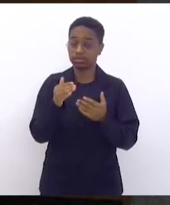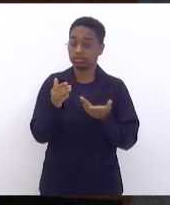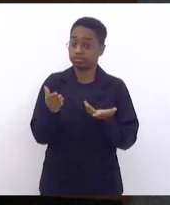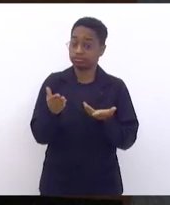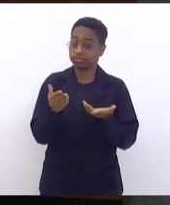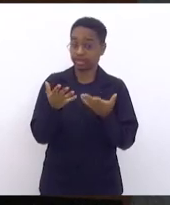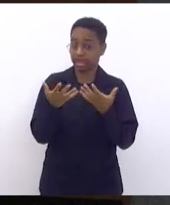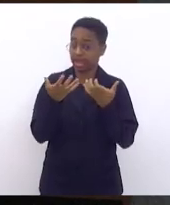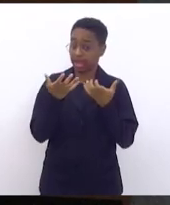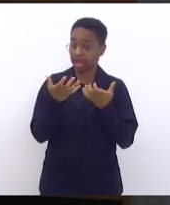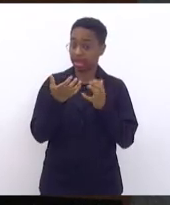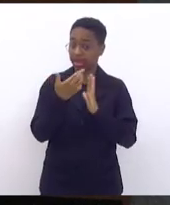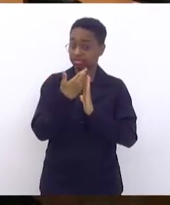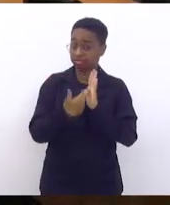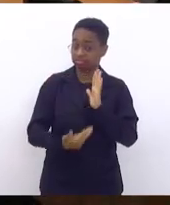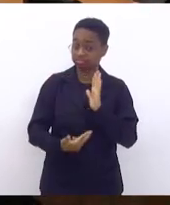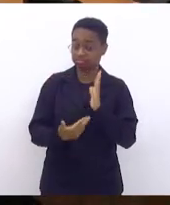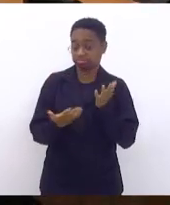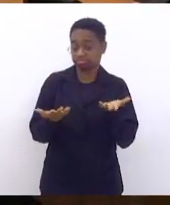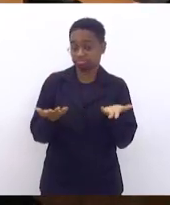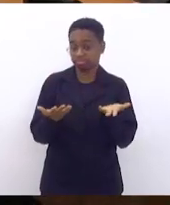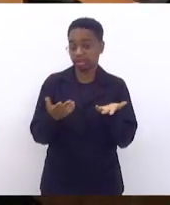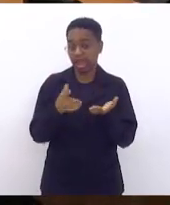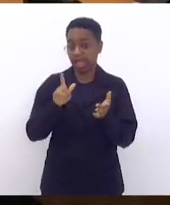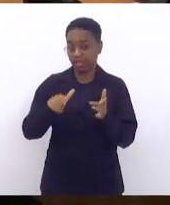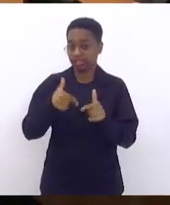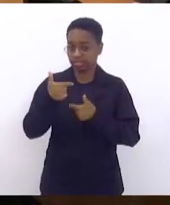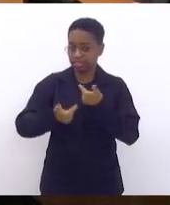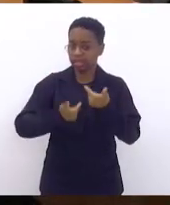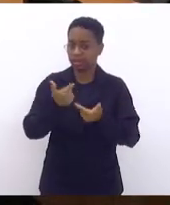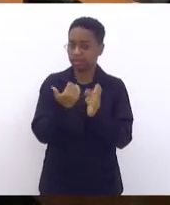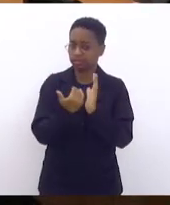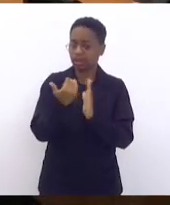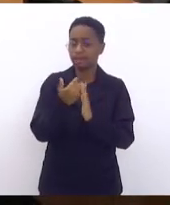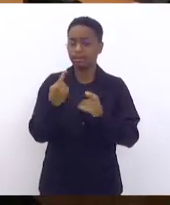e relatasse, é um trabalho grande, porque eu vi que são